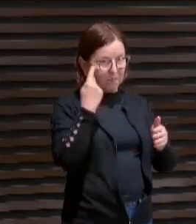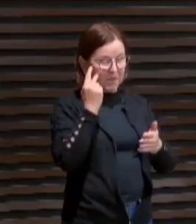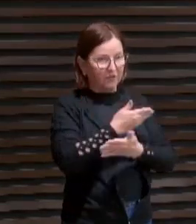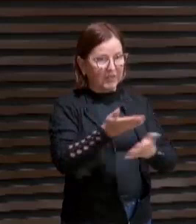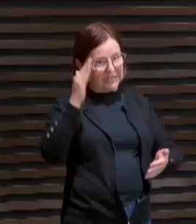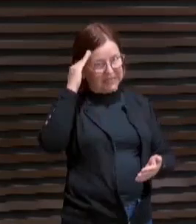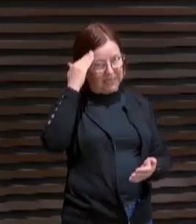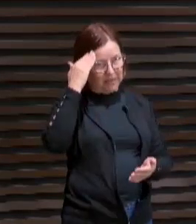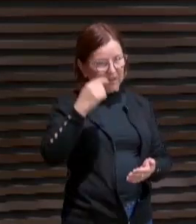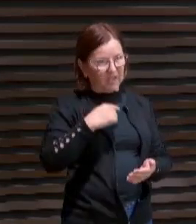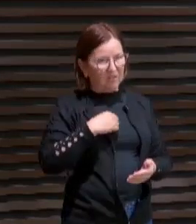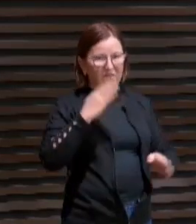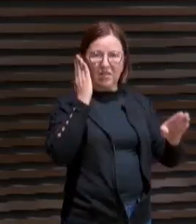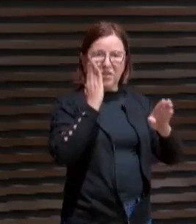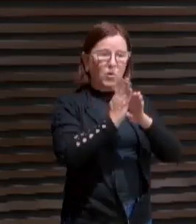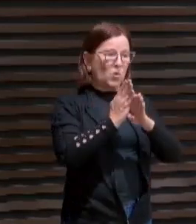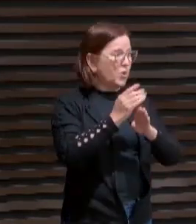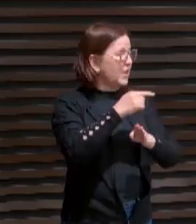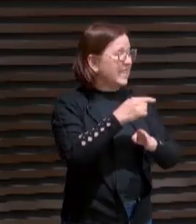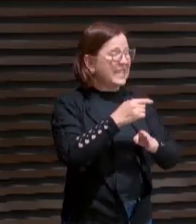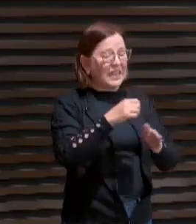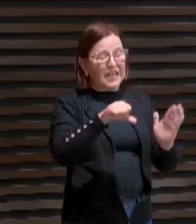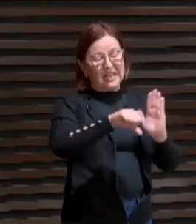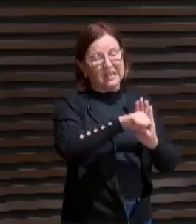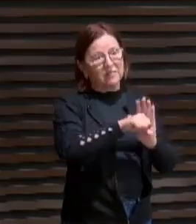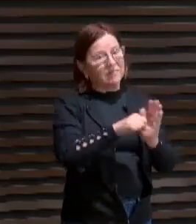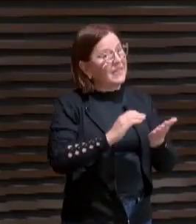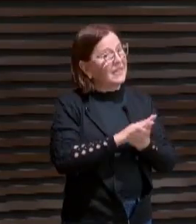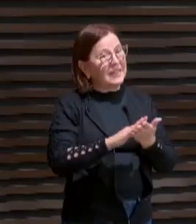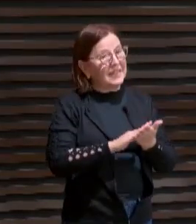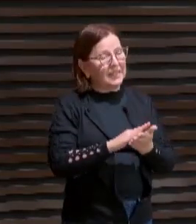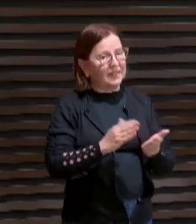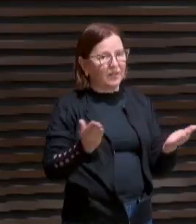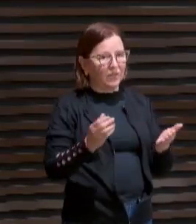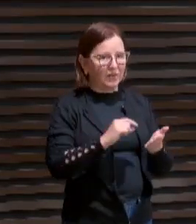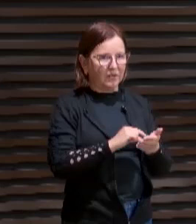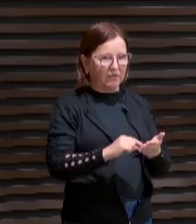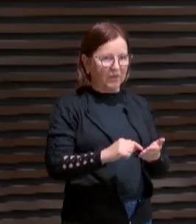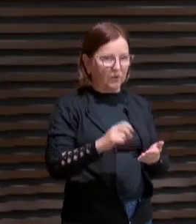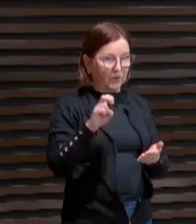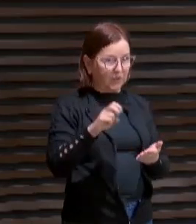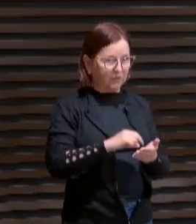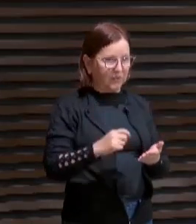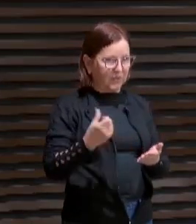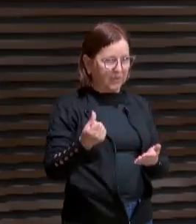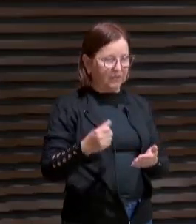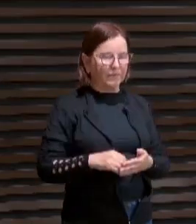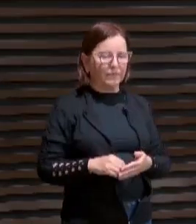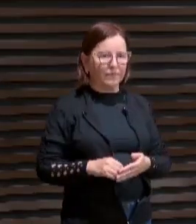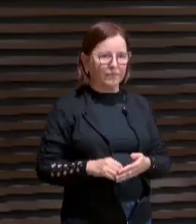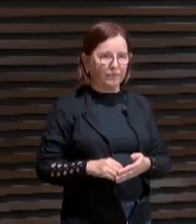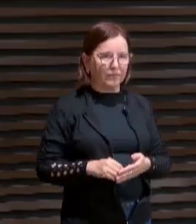saibais que eu não acho nele crime algum. Agora o verso 5 e 6. Saiu,